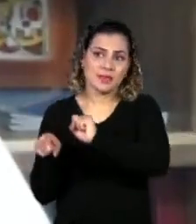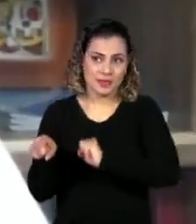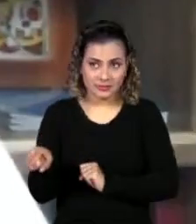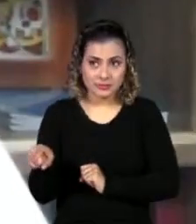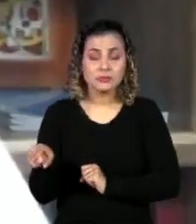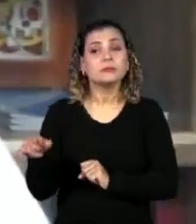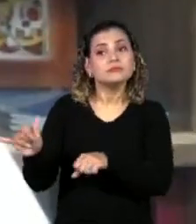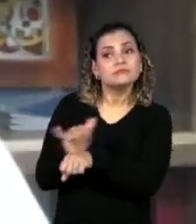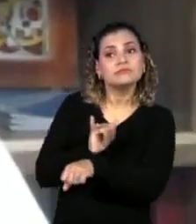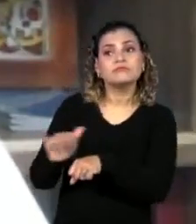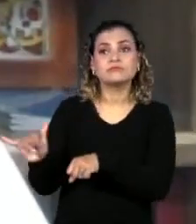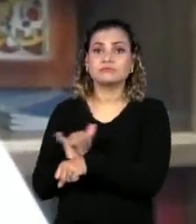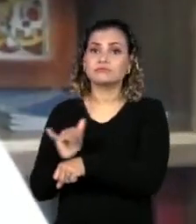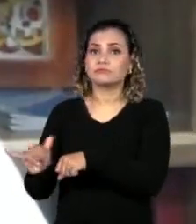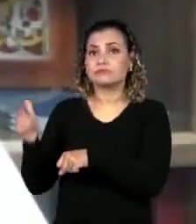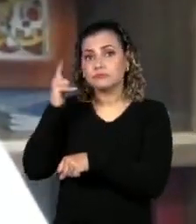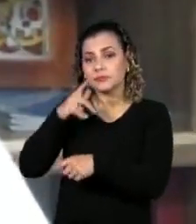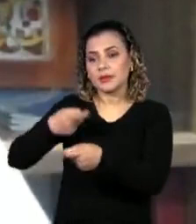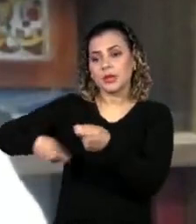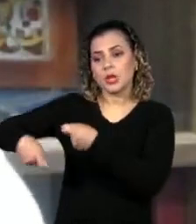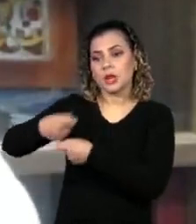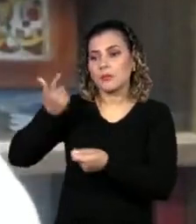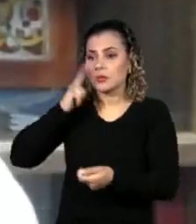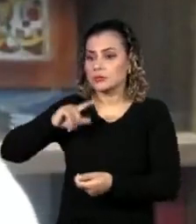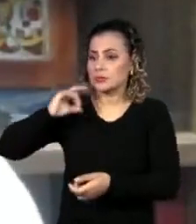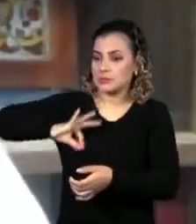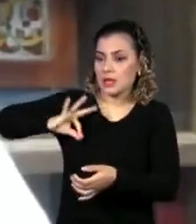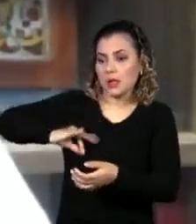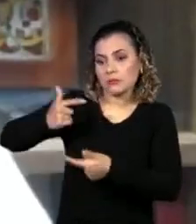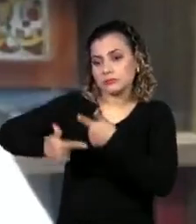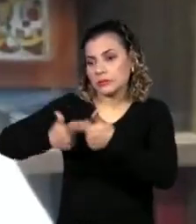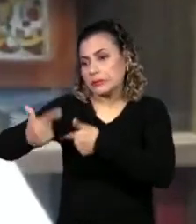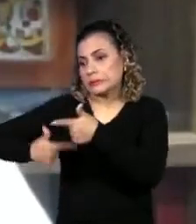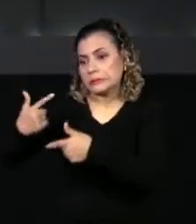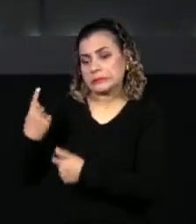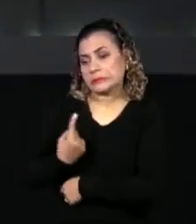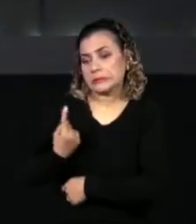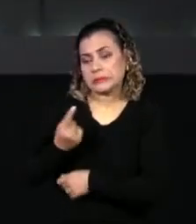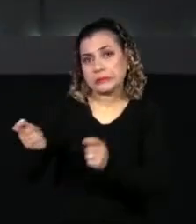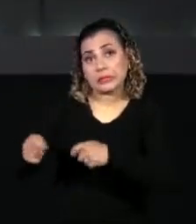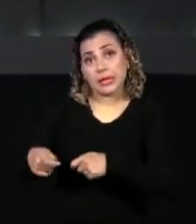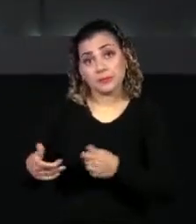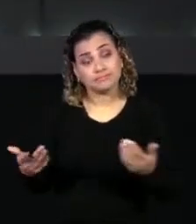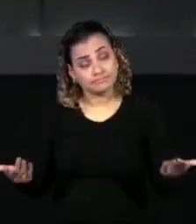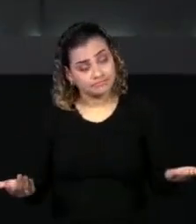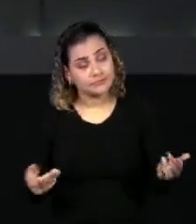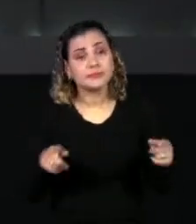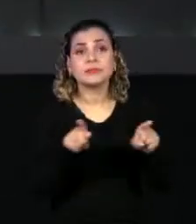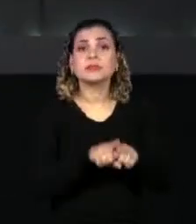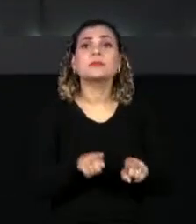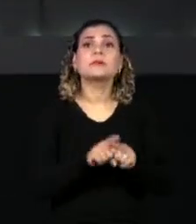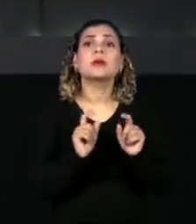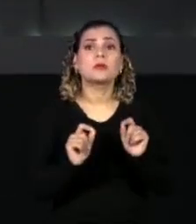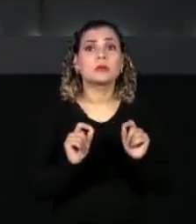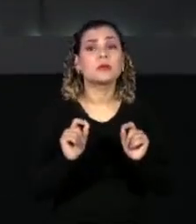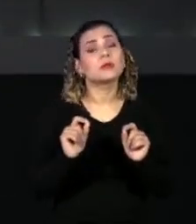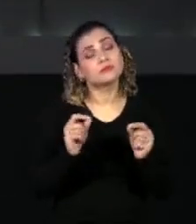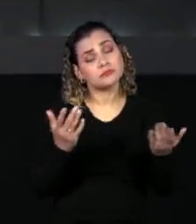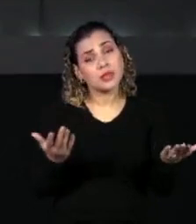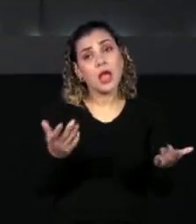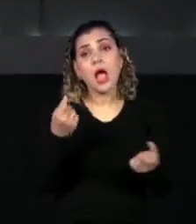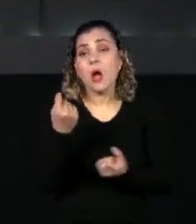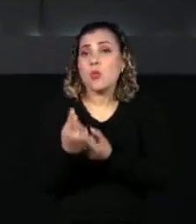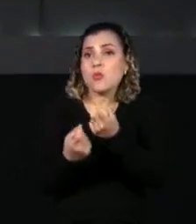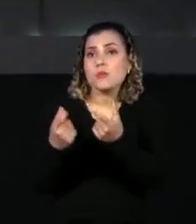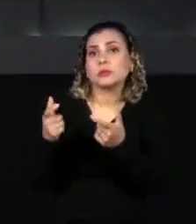buscarem outras soluções para suas vidas econômicas por meio do empreendedorismo. E também parte daquilo que